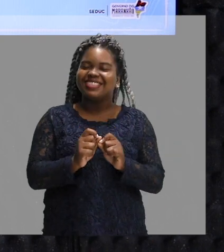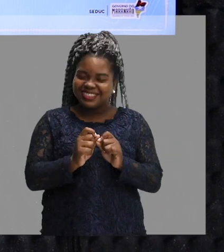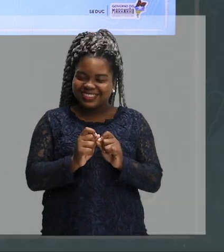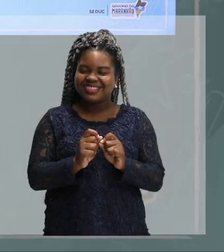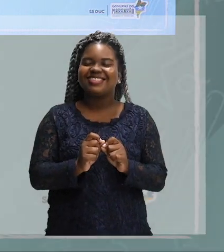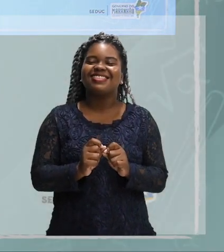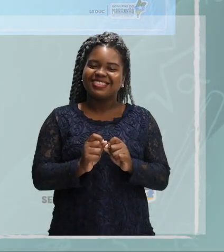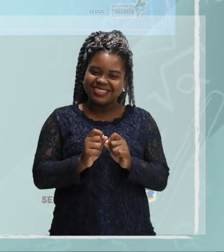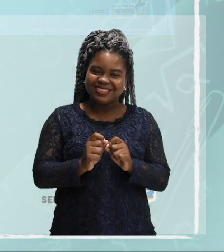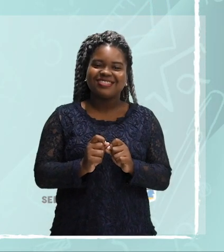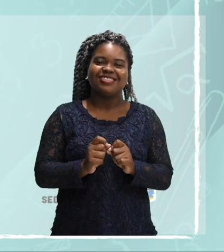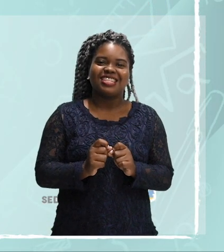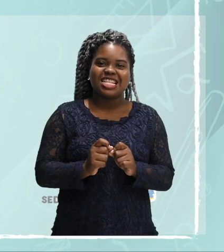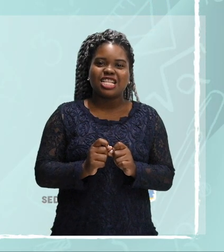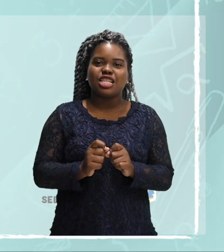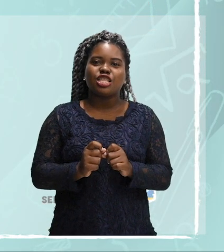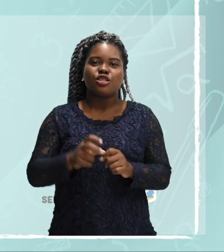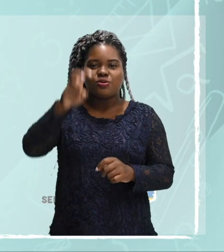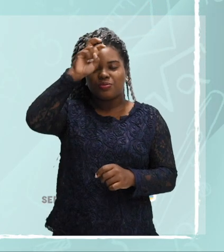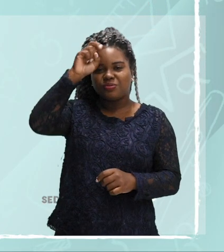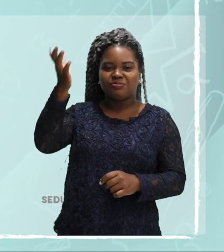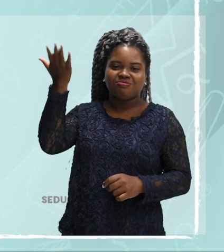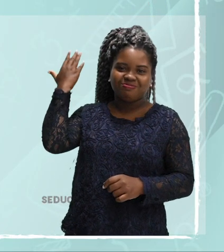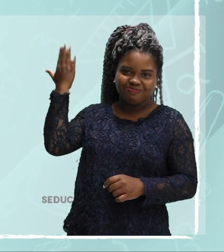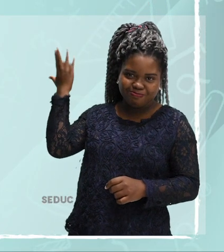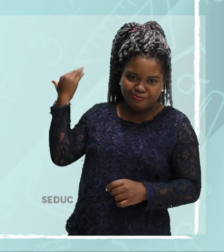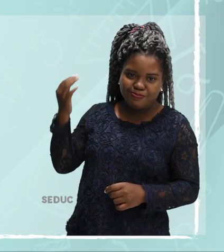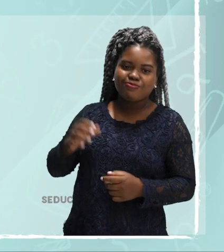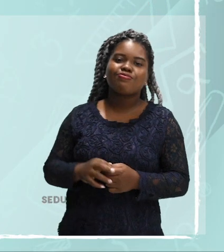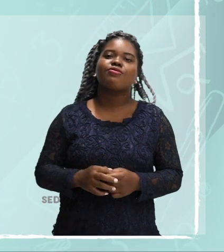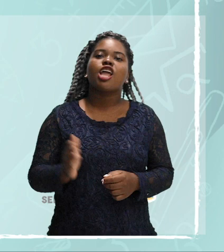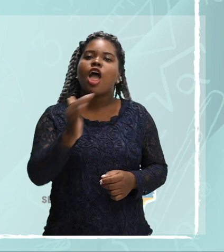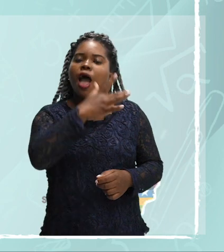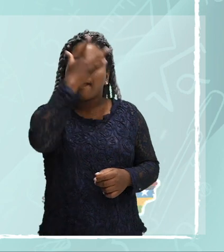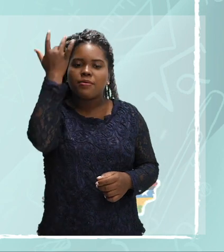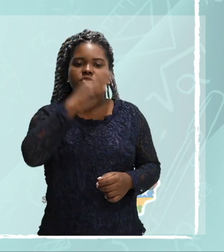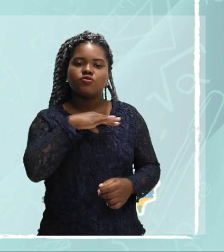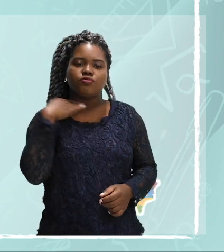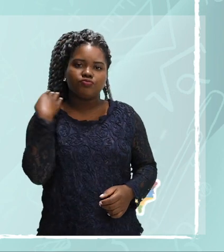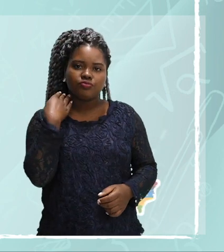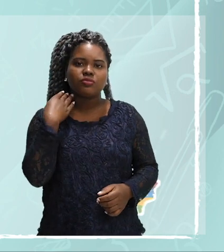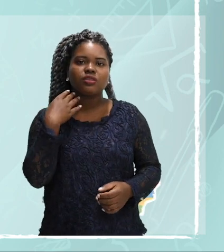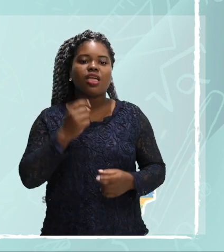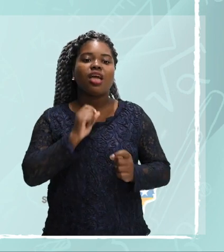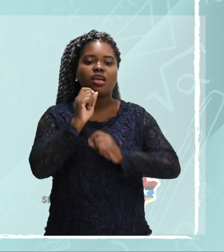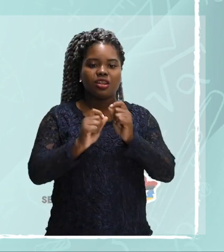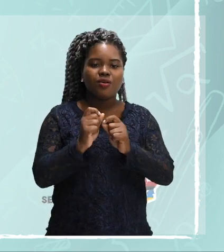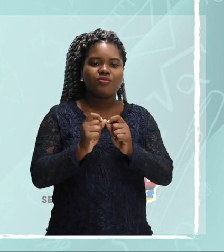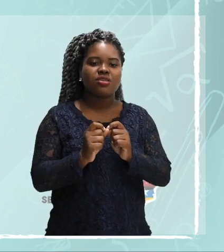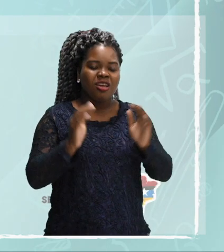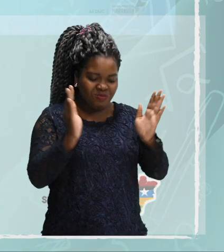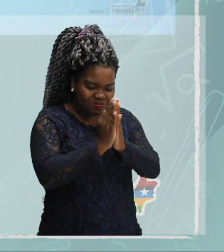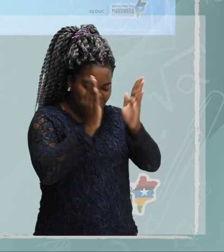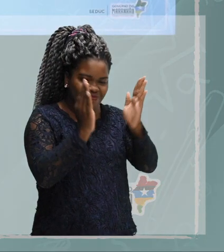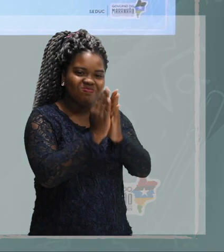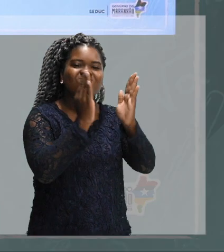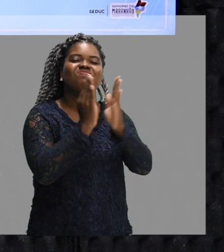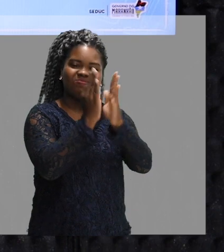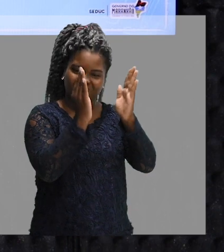que é importante no Egito Antigo? O defunto, o morto, era divinizado. Isso se ele fosse da classe